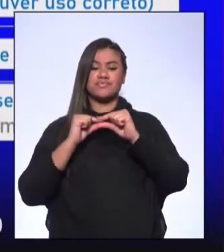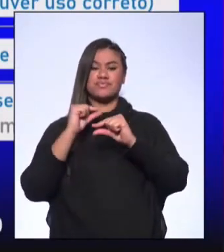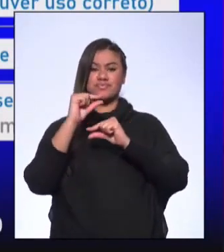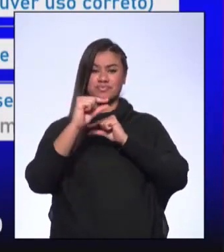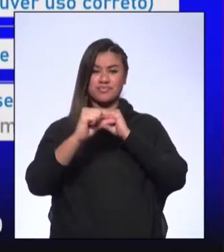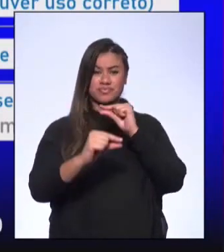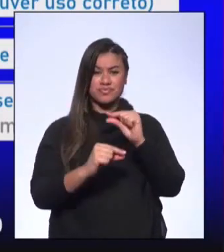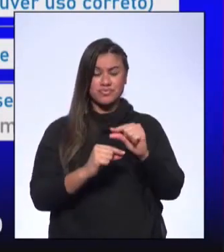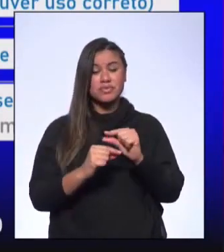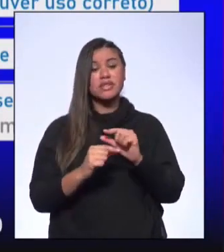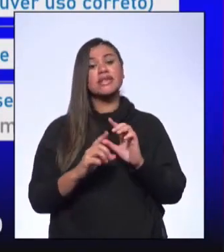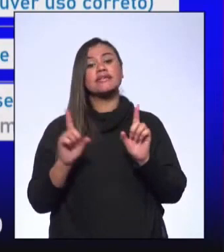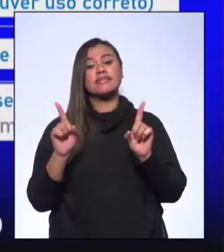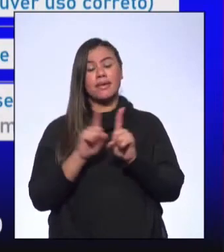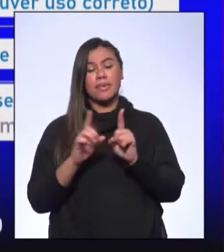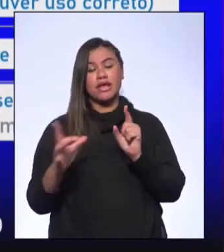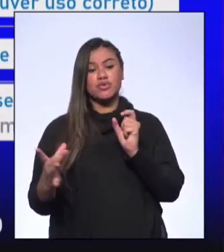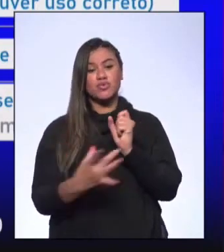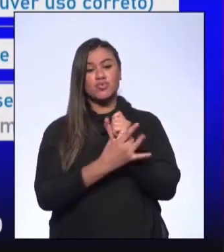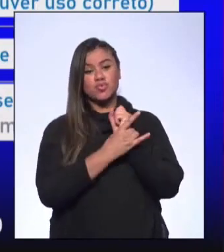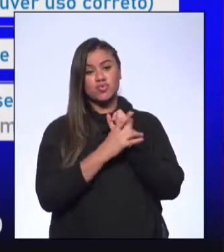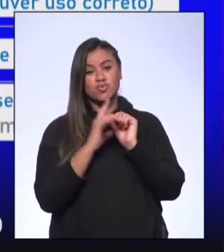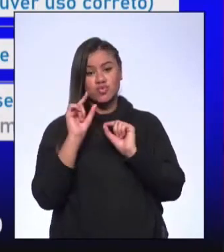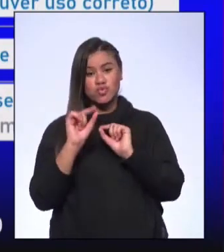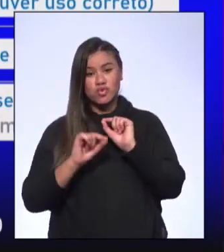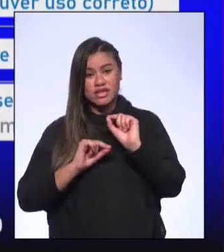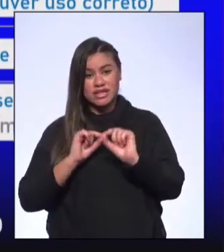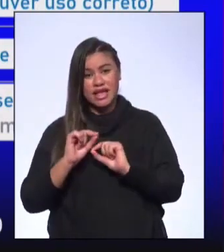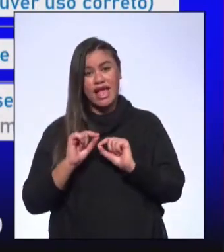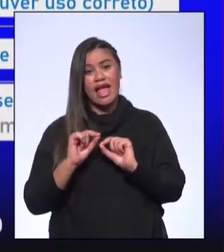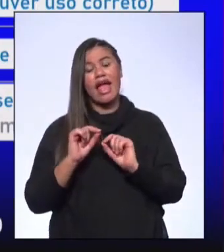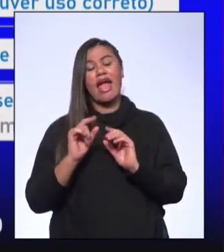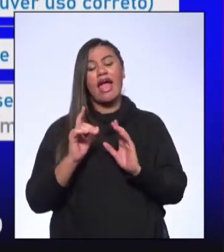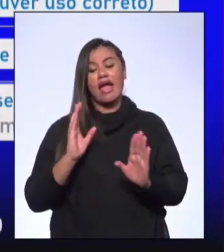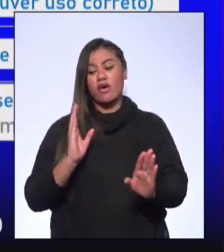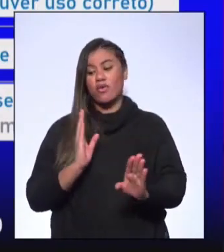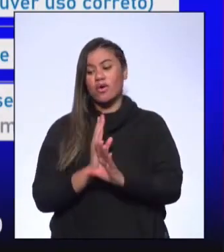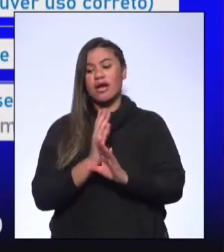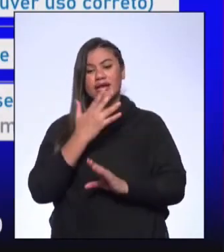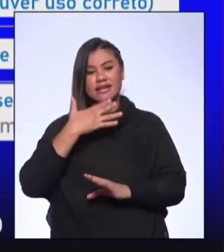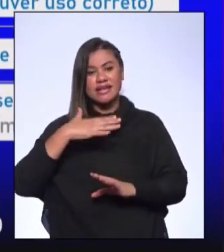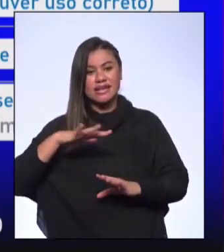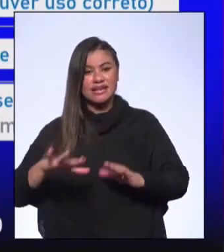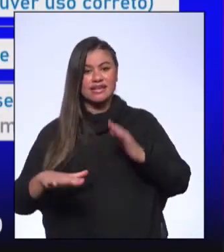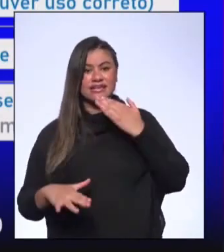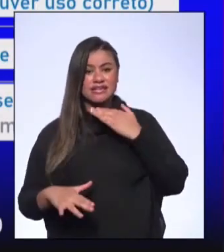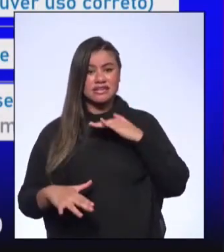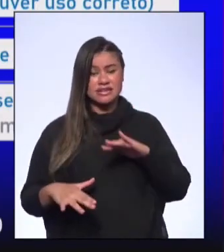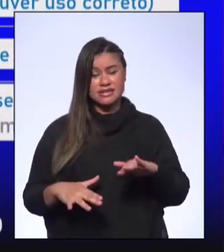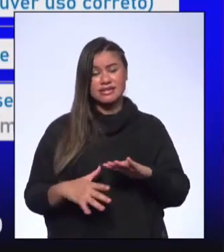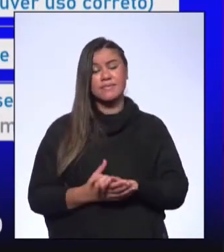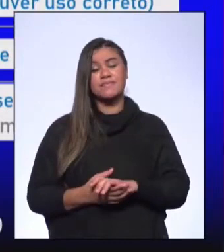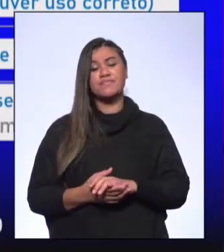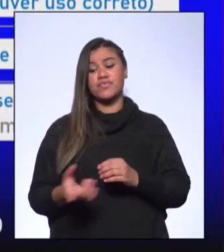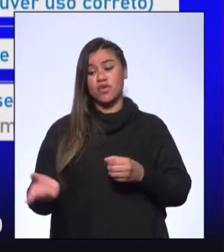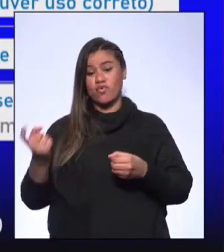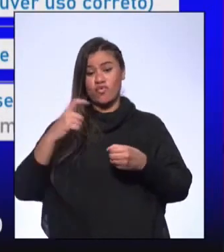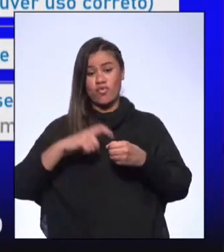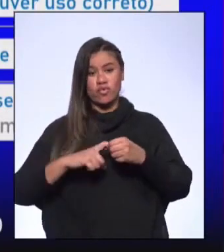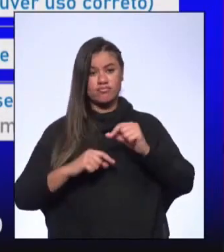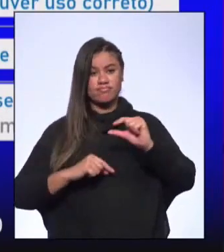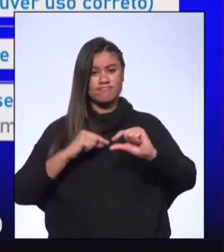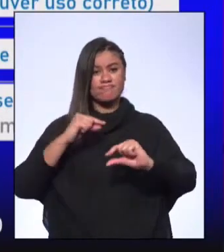segurança nesse momento é algo que a gente tem que buscar para essas crianças. Lembrar que o retorno híbrido é importante porque